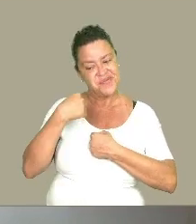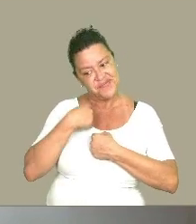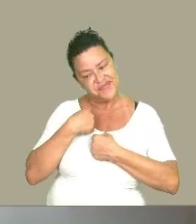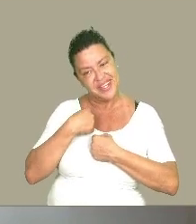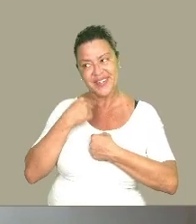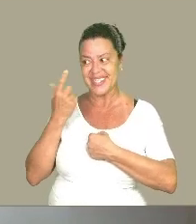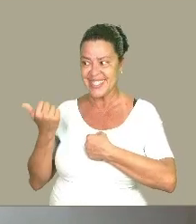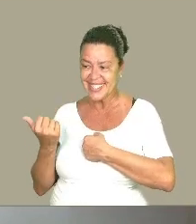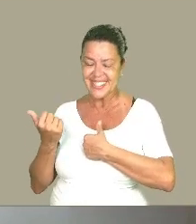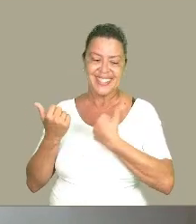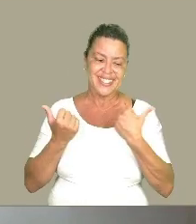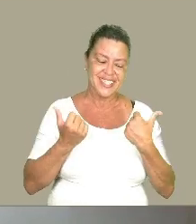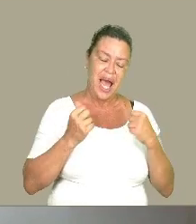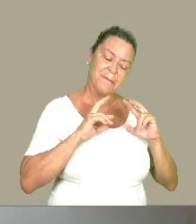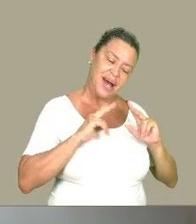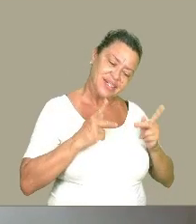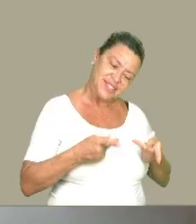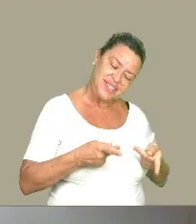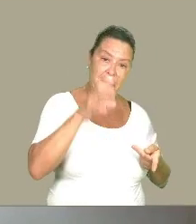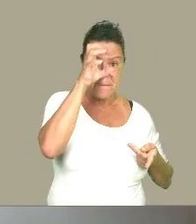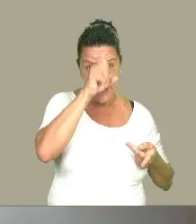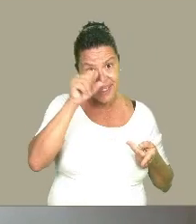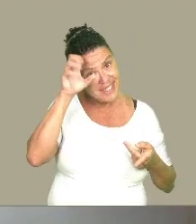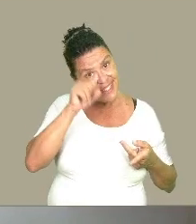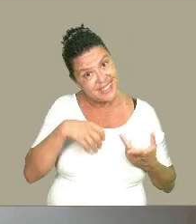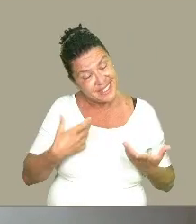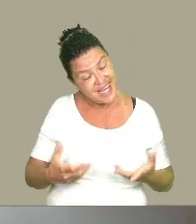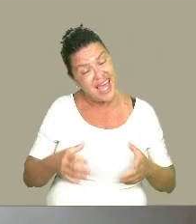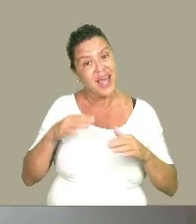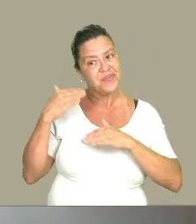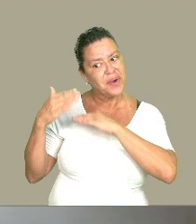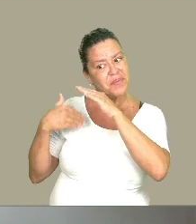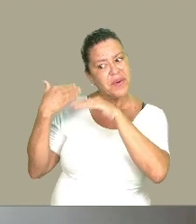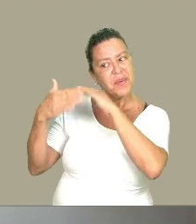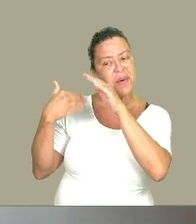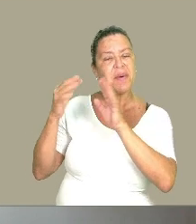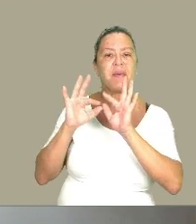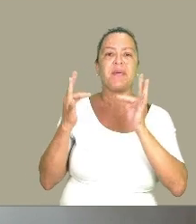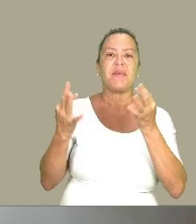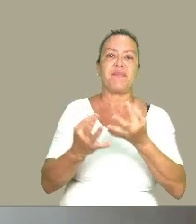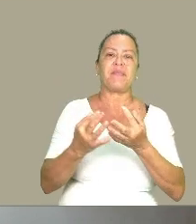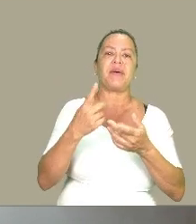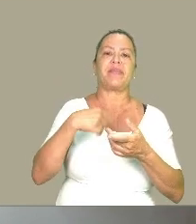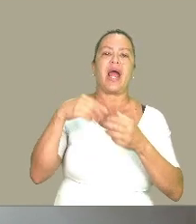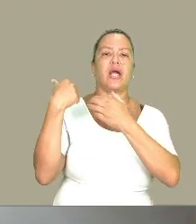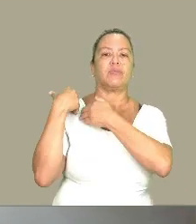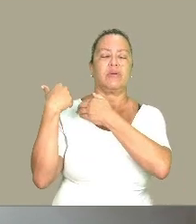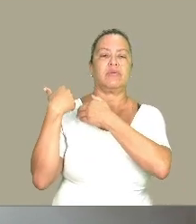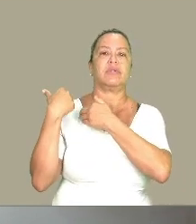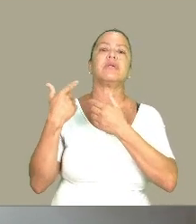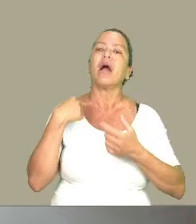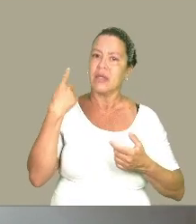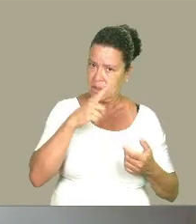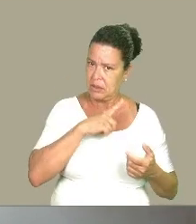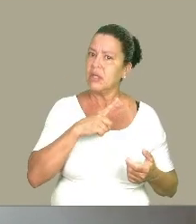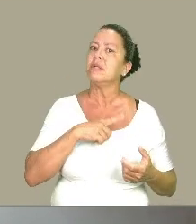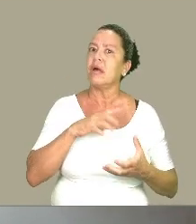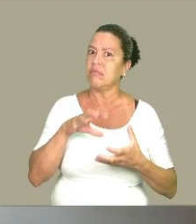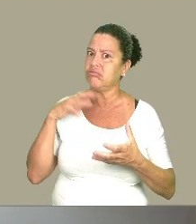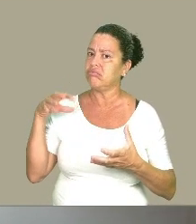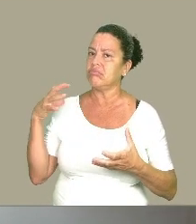se harmonizar, para aprender, para crescer, e com os quais nós temos uma responsabilidade